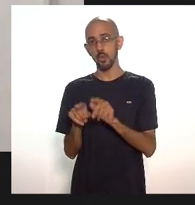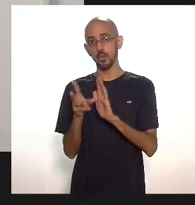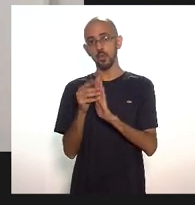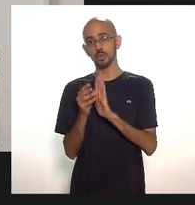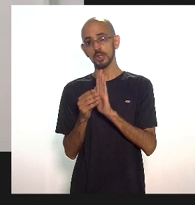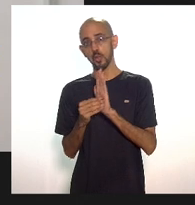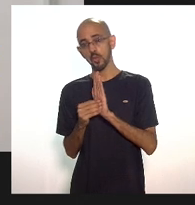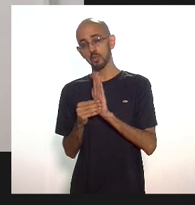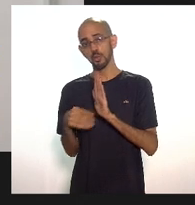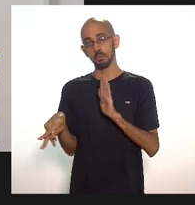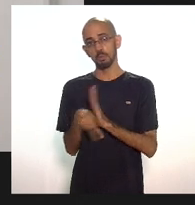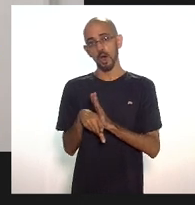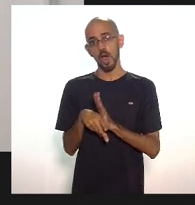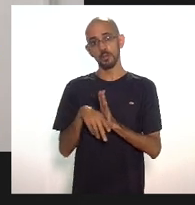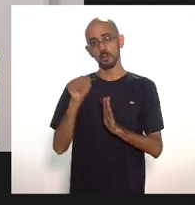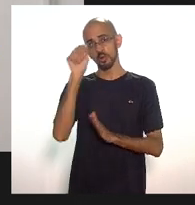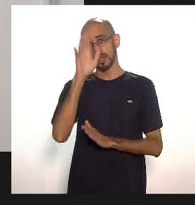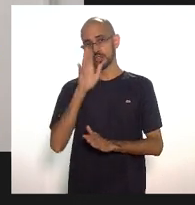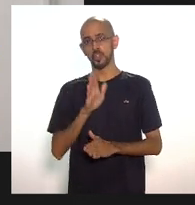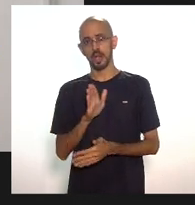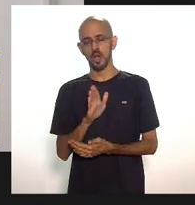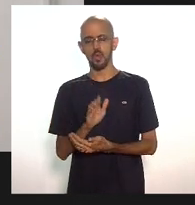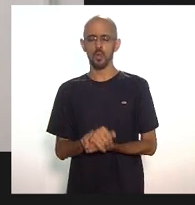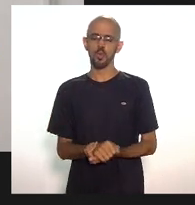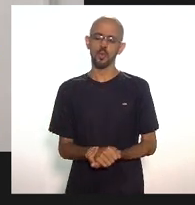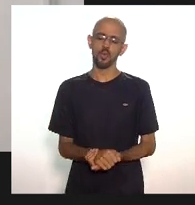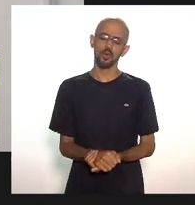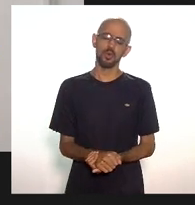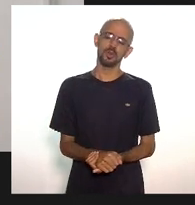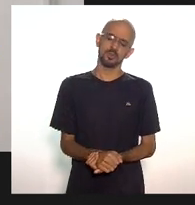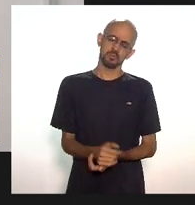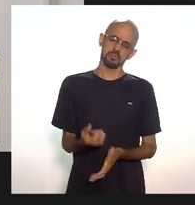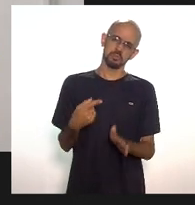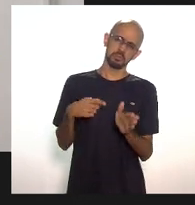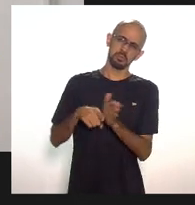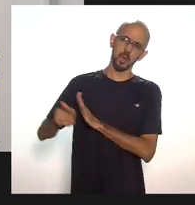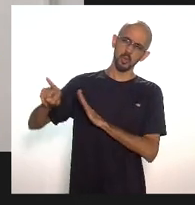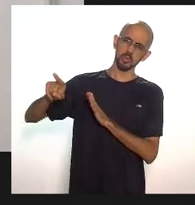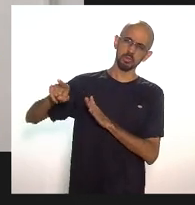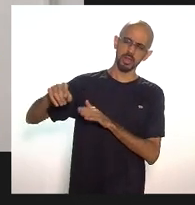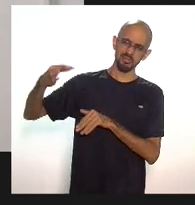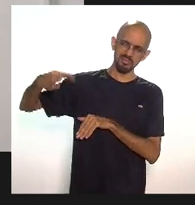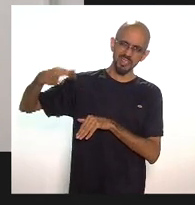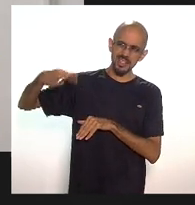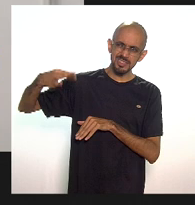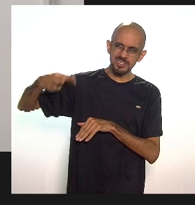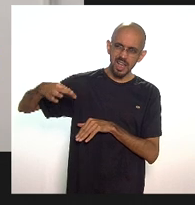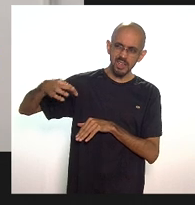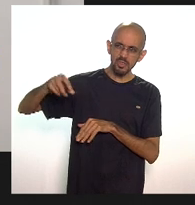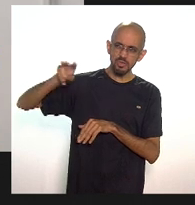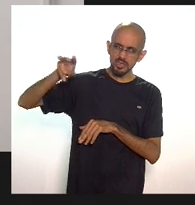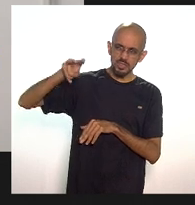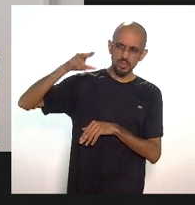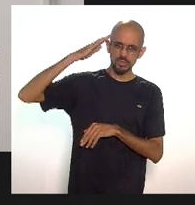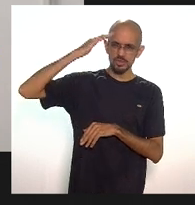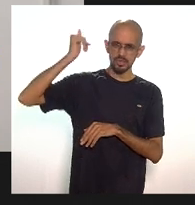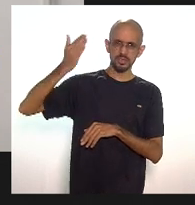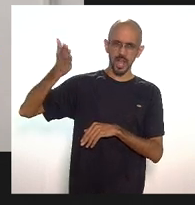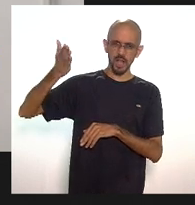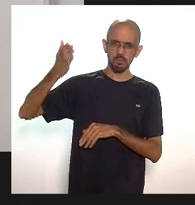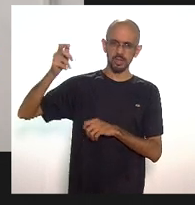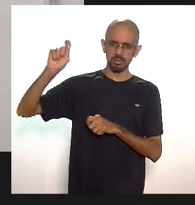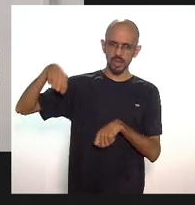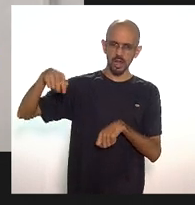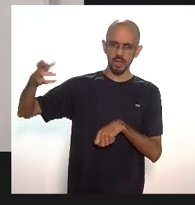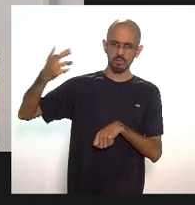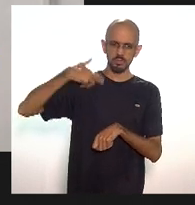conteúdo nacional. Isso procede, José Luiz e Mariane? Vocês têm alguma informação sobre